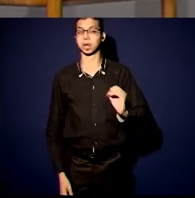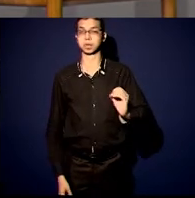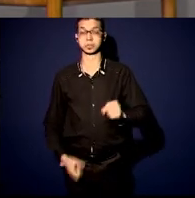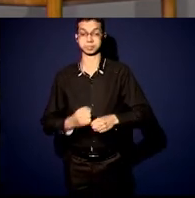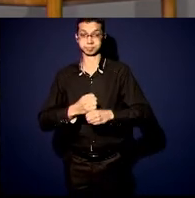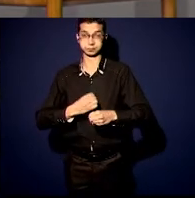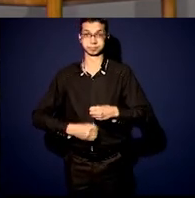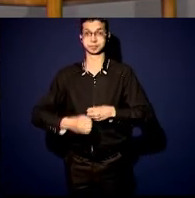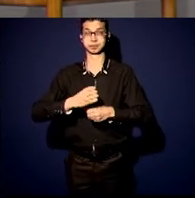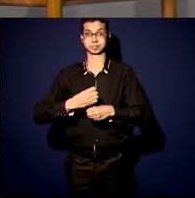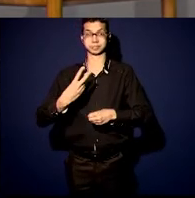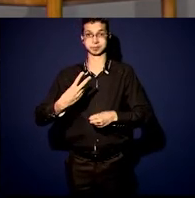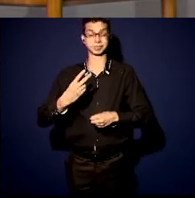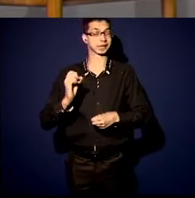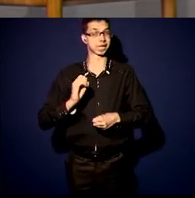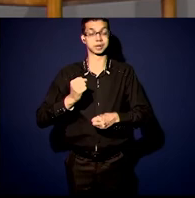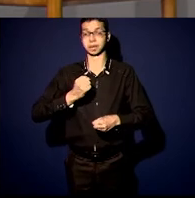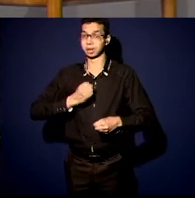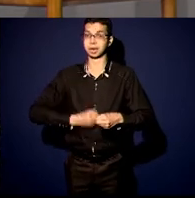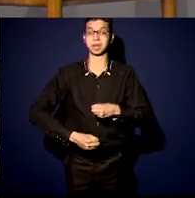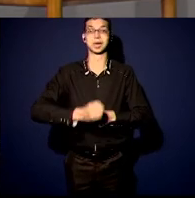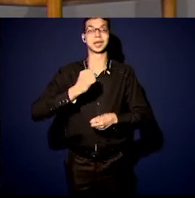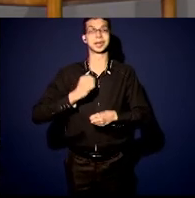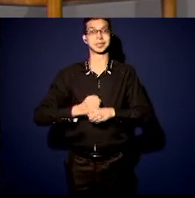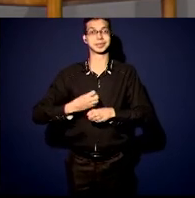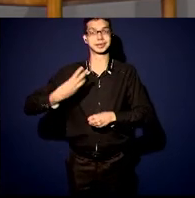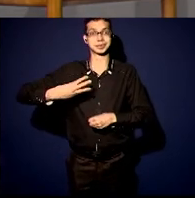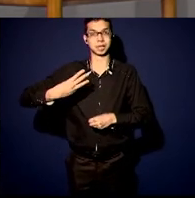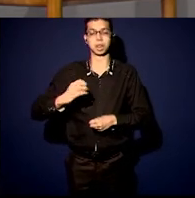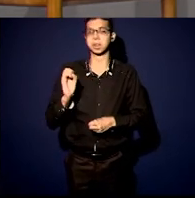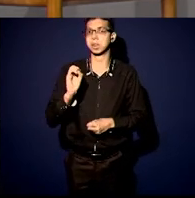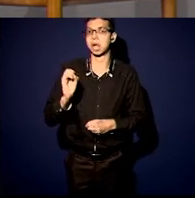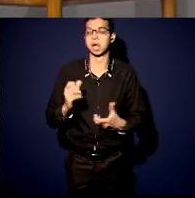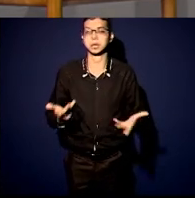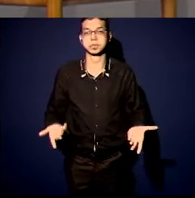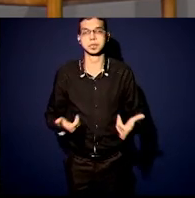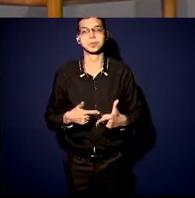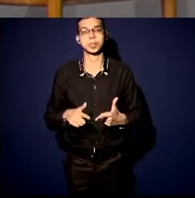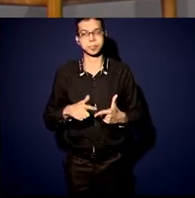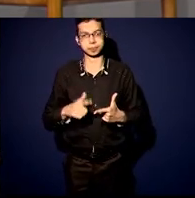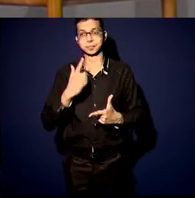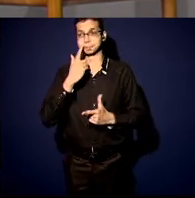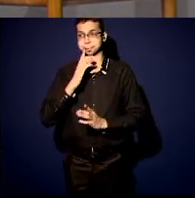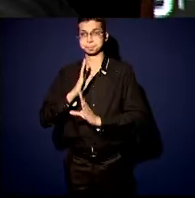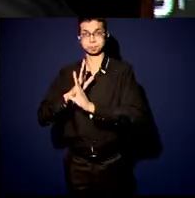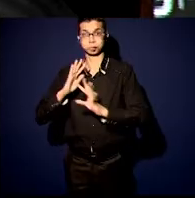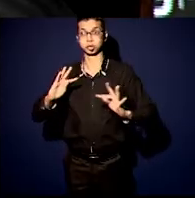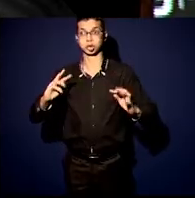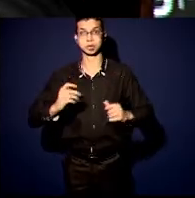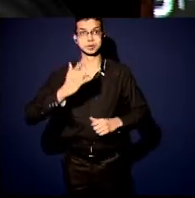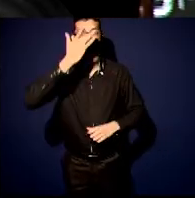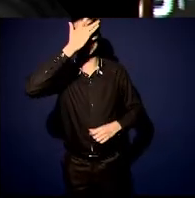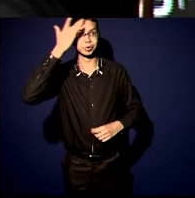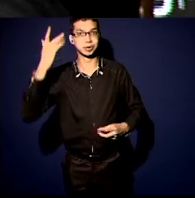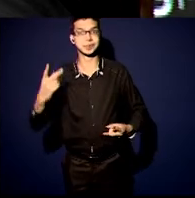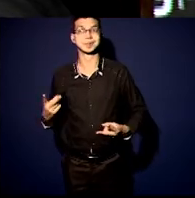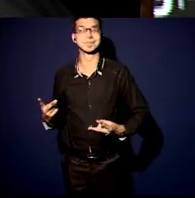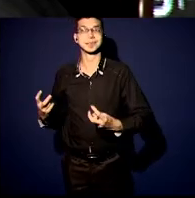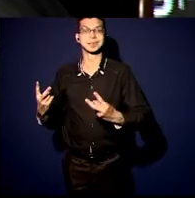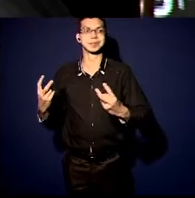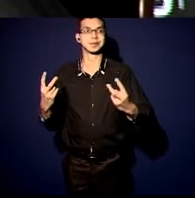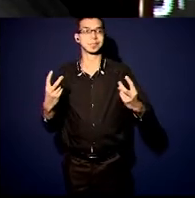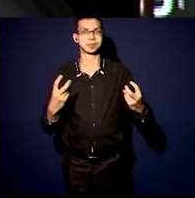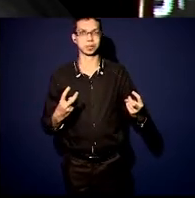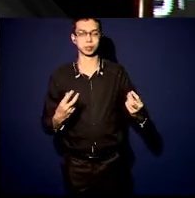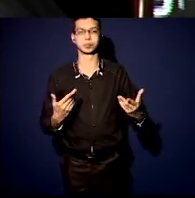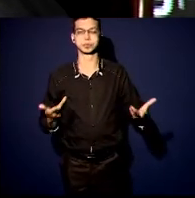nenhuma e no ano anterior Também nenhuma e o problema estava diagnosticado por todos então havia uma ausência